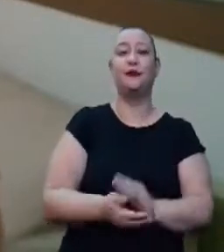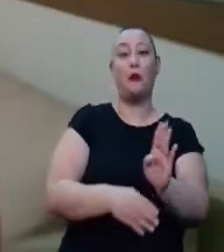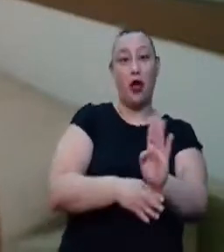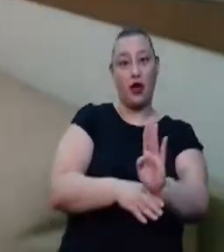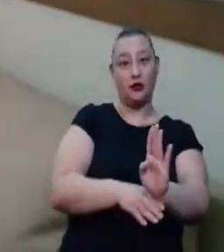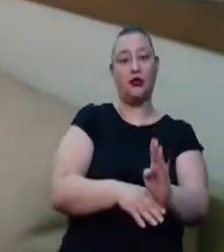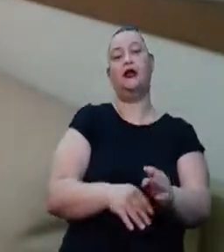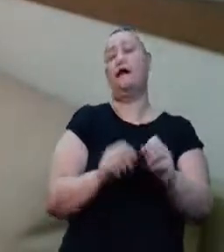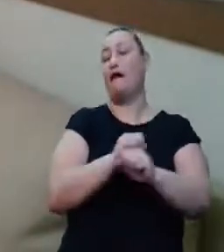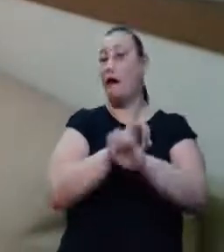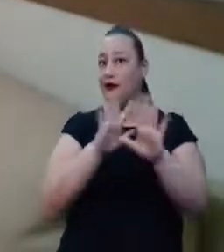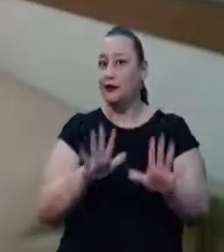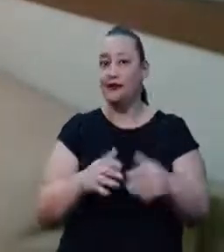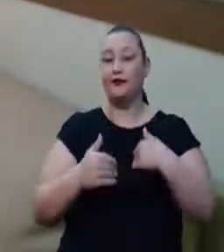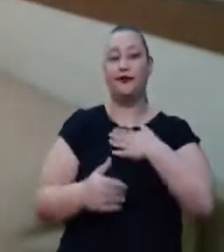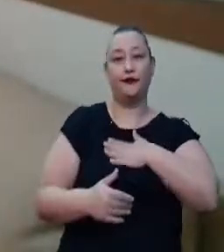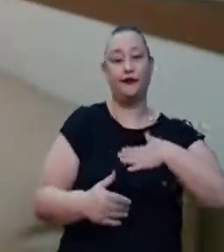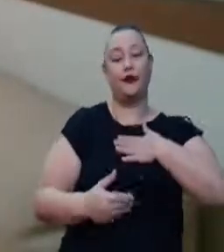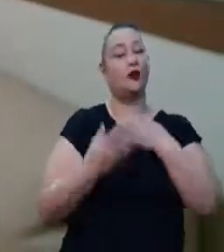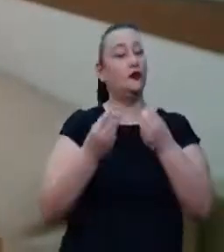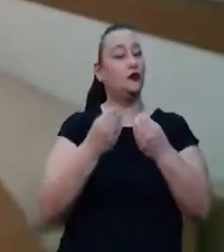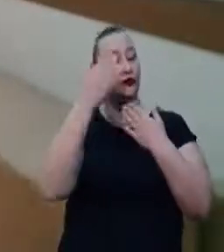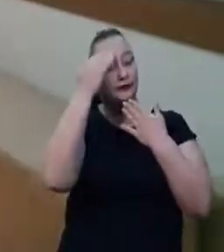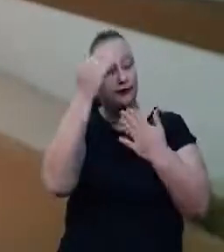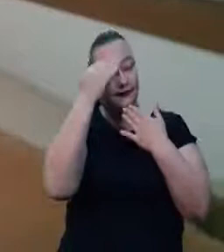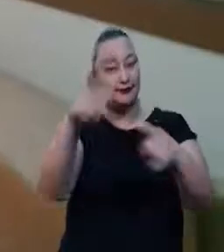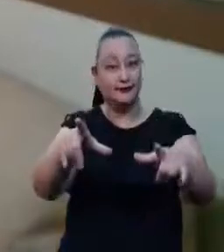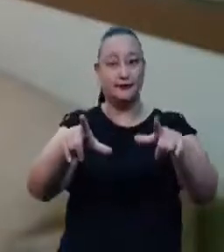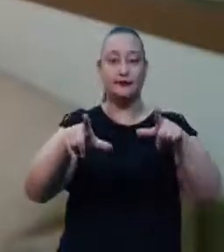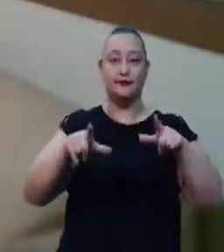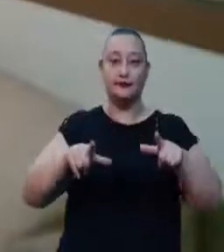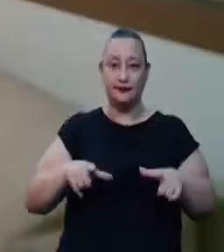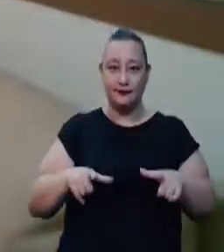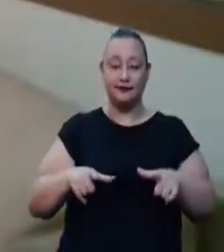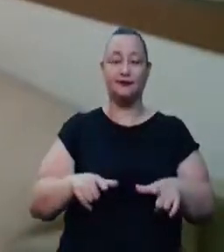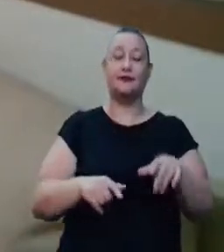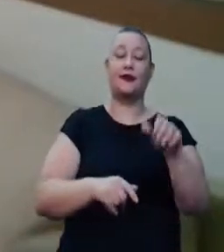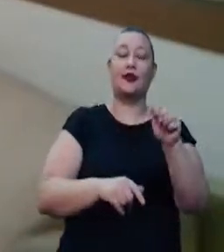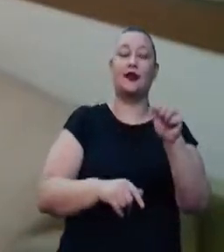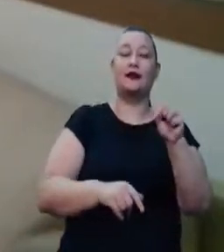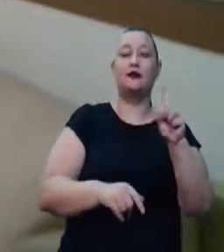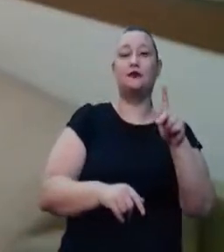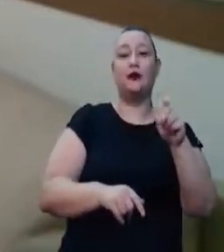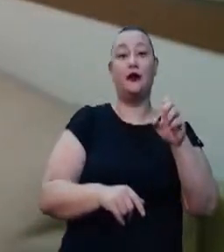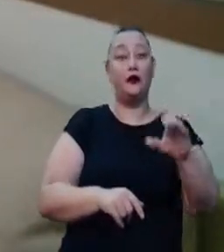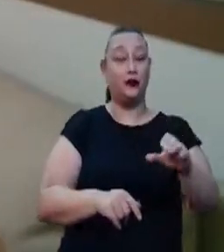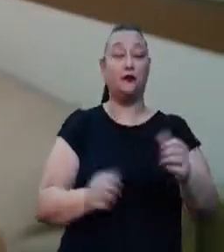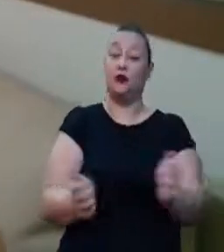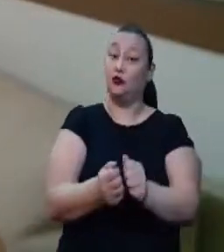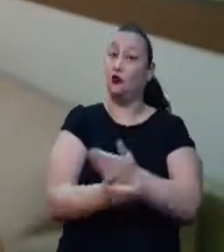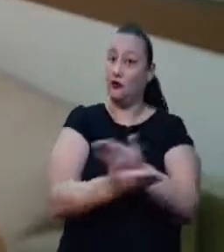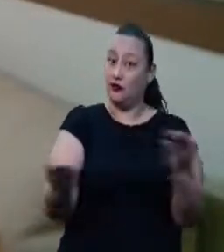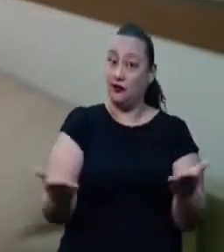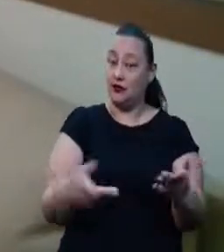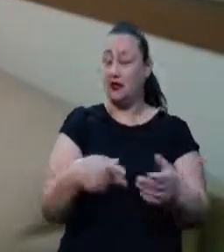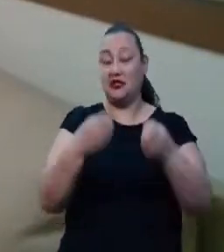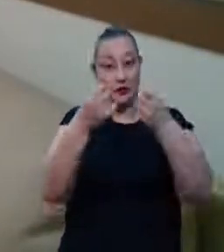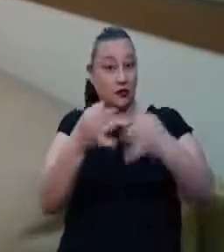bem clarinho. Eu gostaria muito de agradecer esse convite da SPEC Brasil para estar aqui com vocês, falando um pouquinho